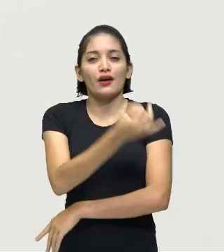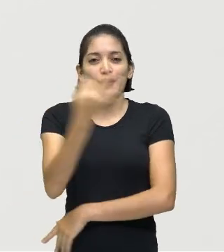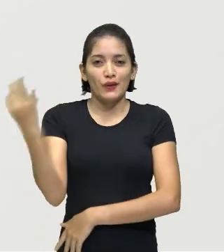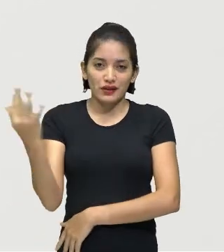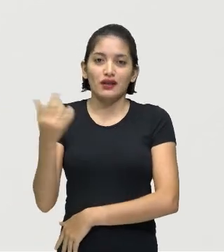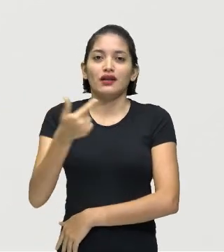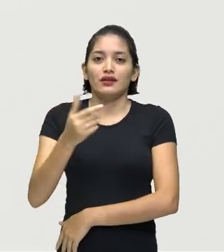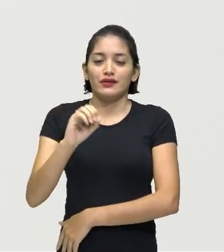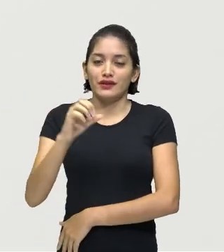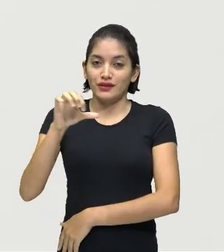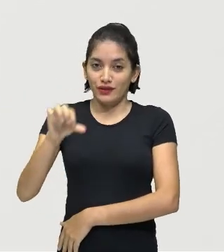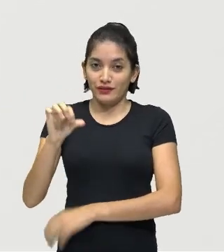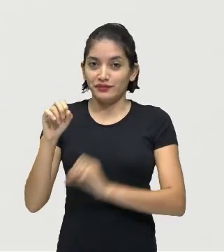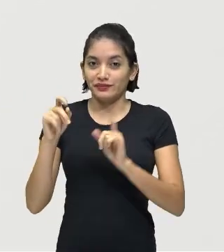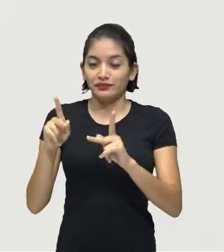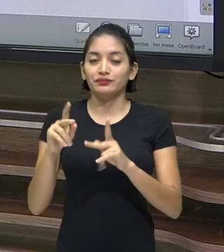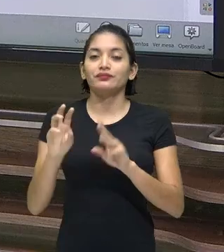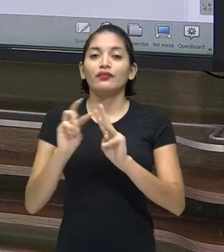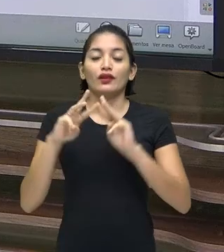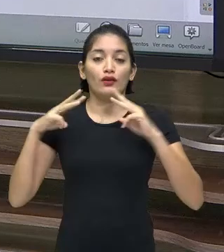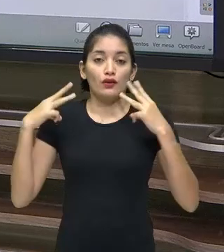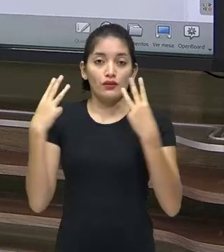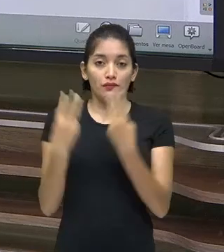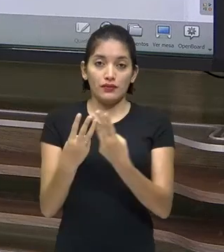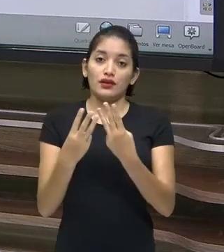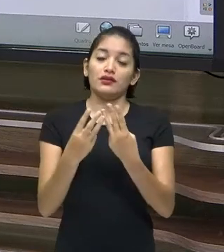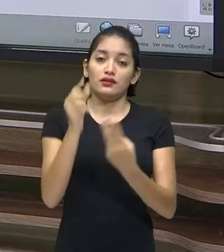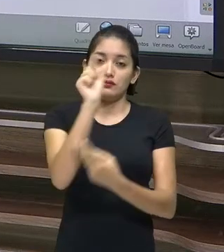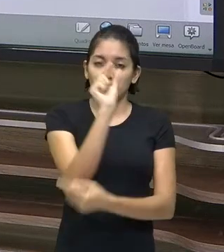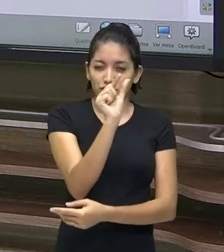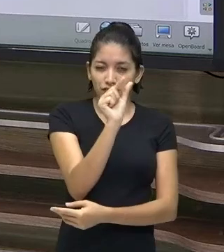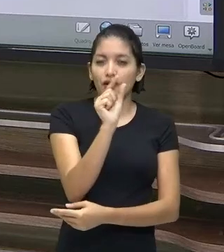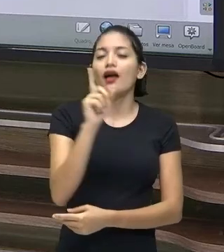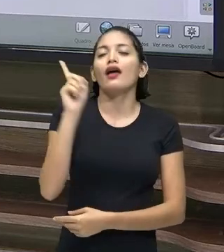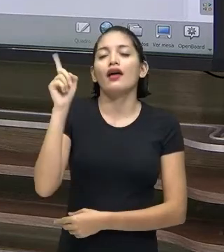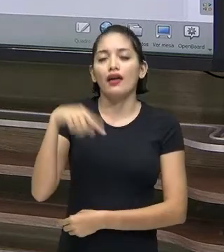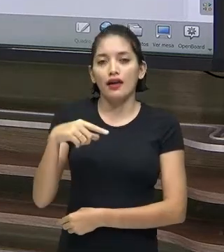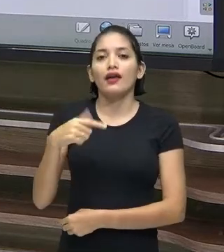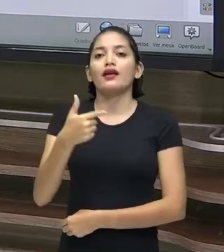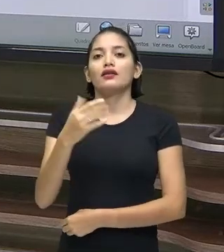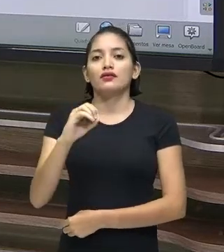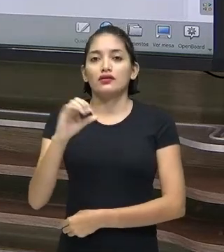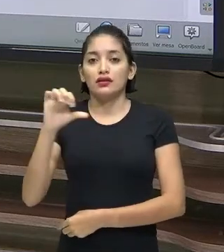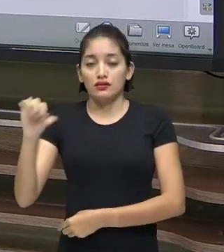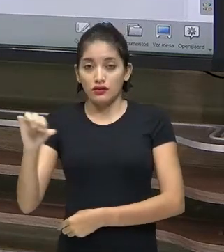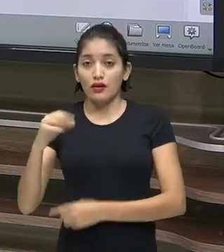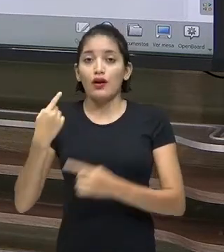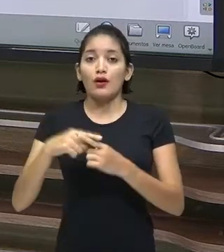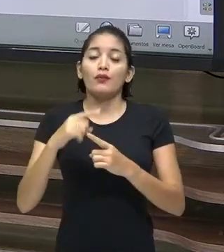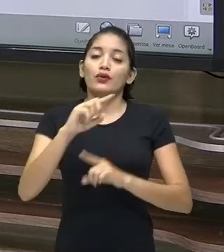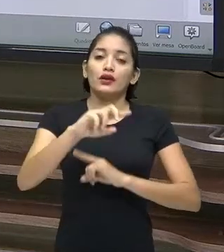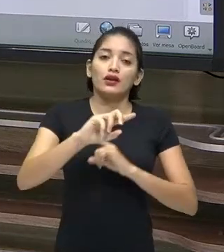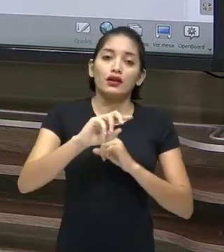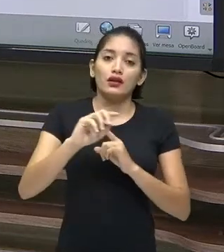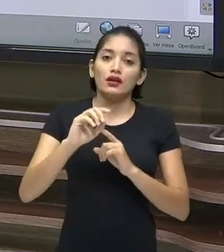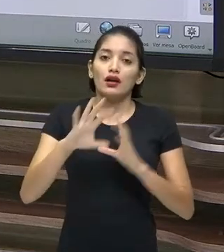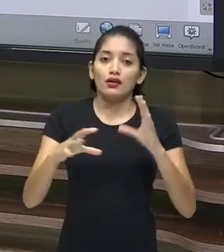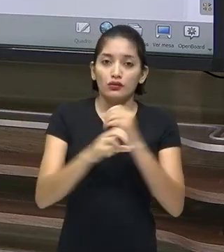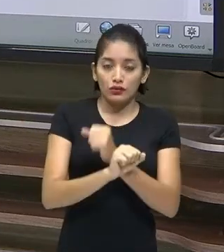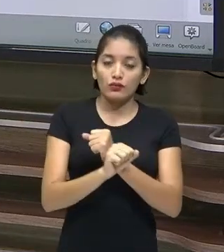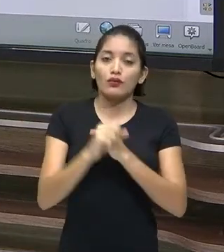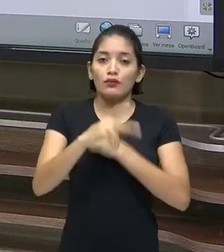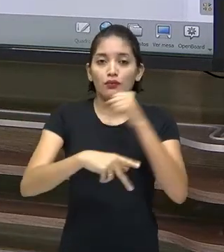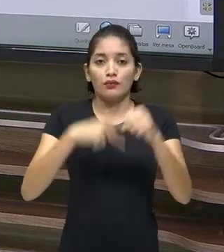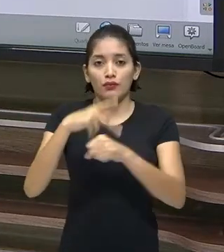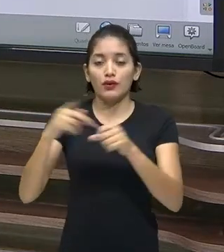de 209. Tá? Então, a massa desse elemento é 209, porque ele somou a quantidade de nêutrons com prótons. Tá?